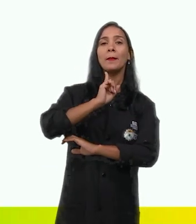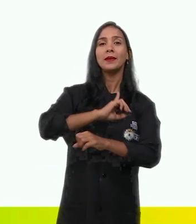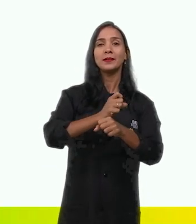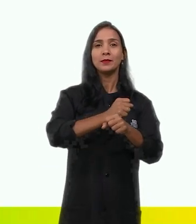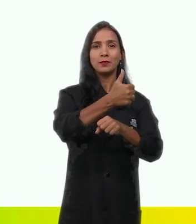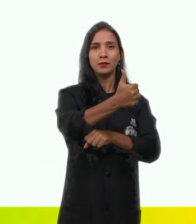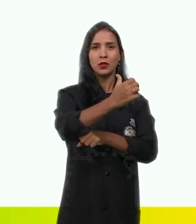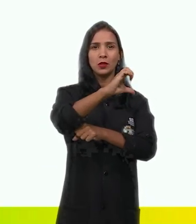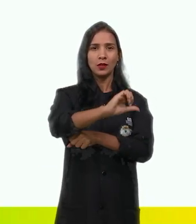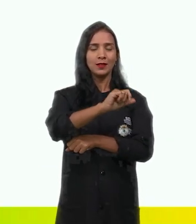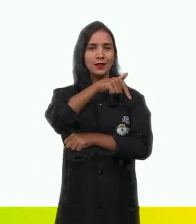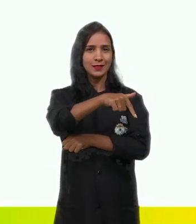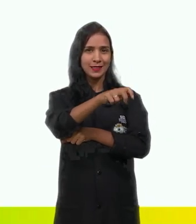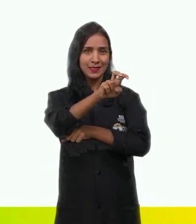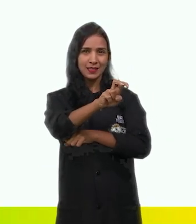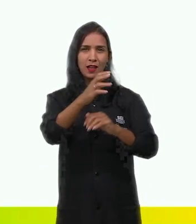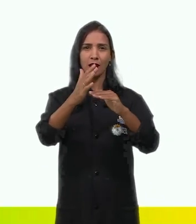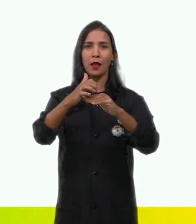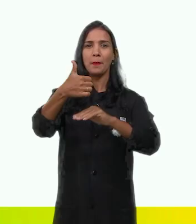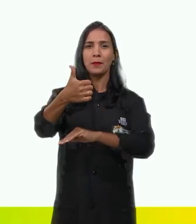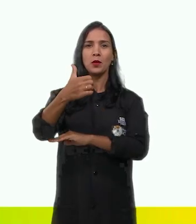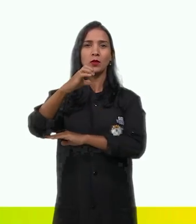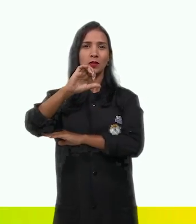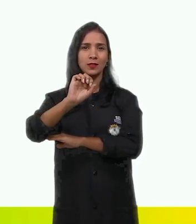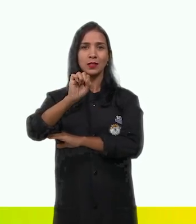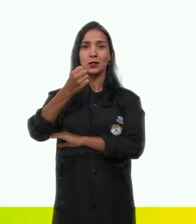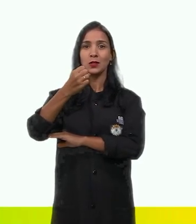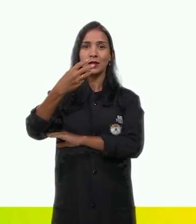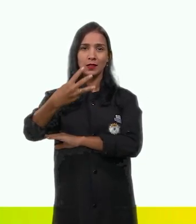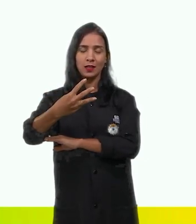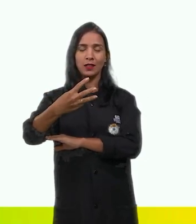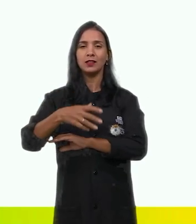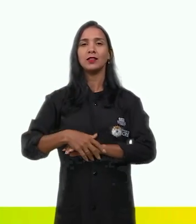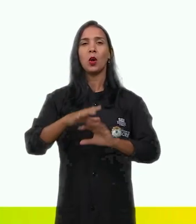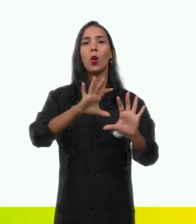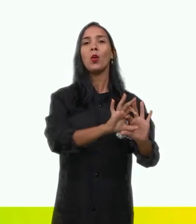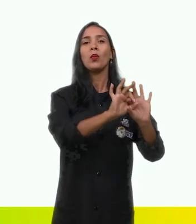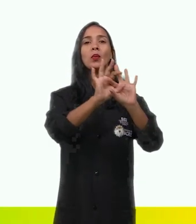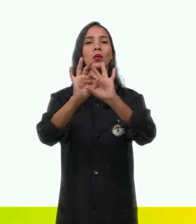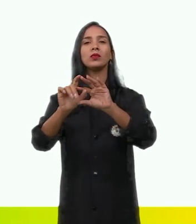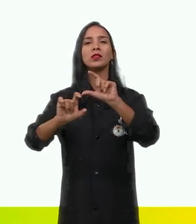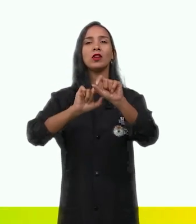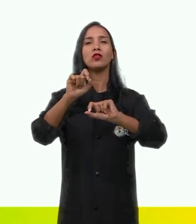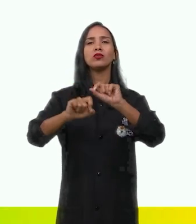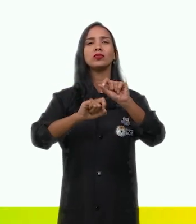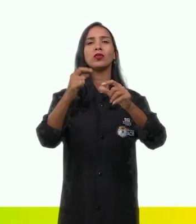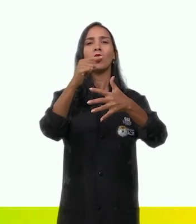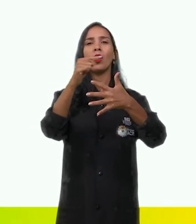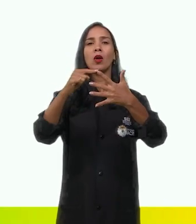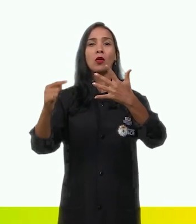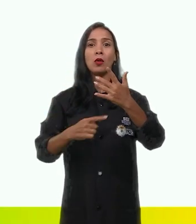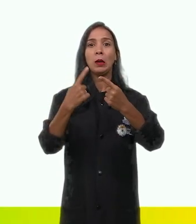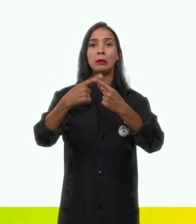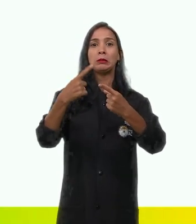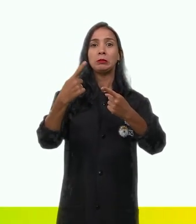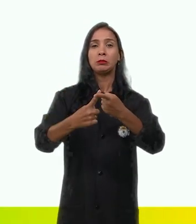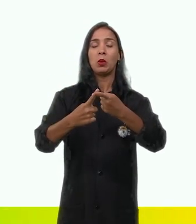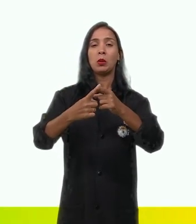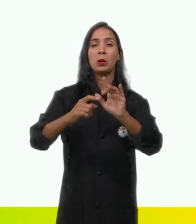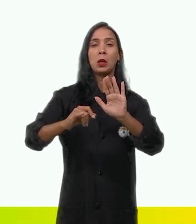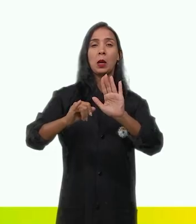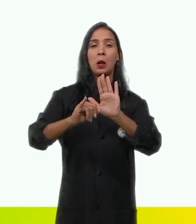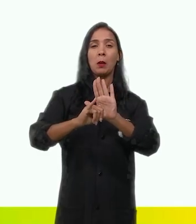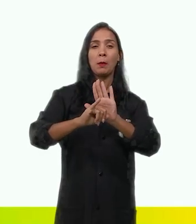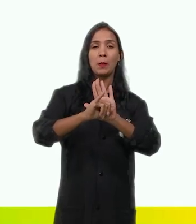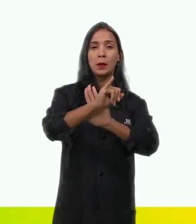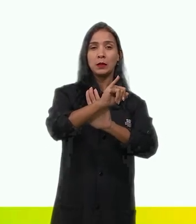1775 a 1783. Contexto e causas. Devido aos impostos britânicos e